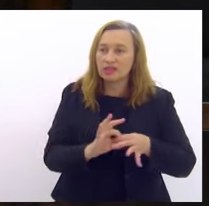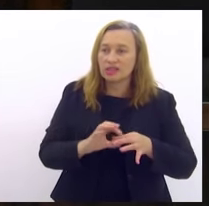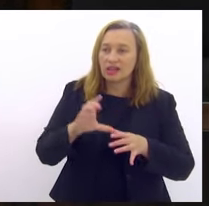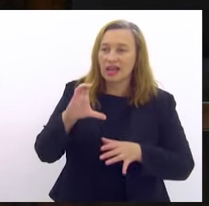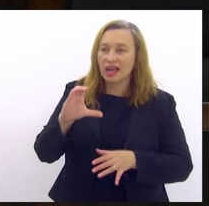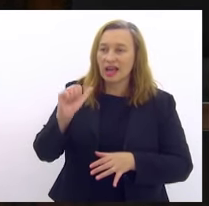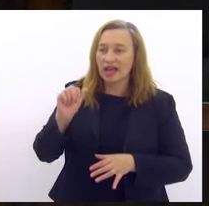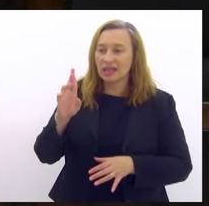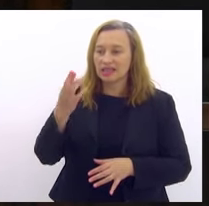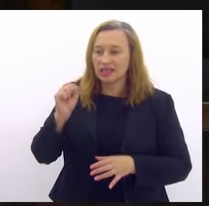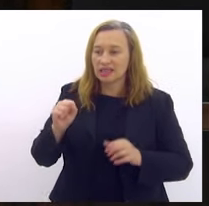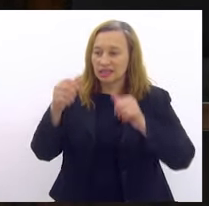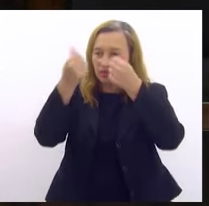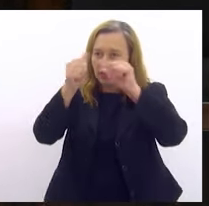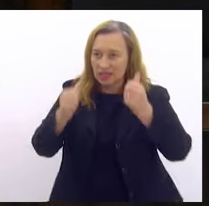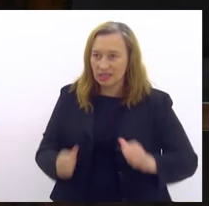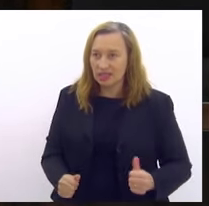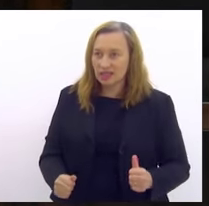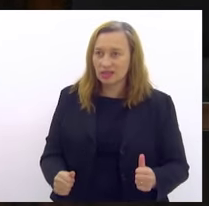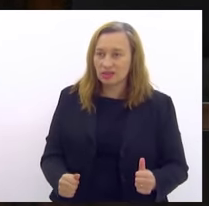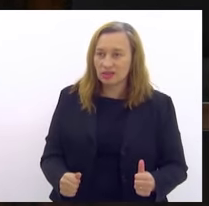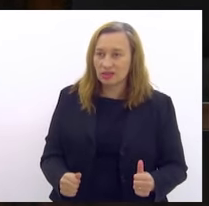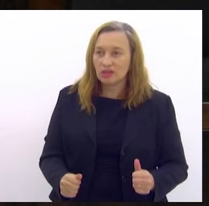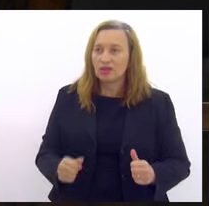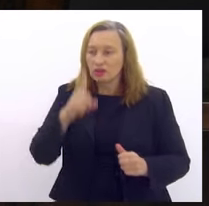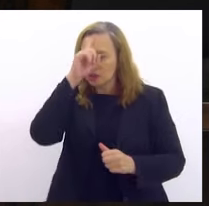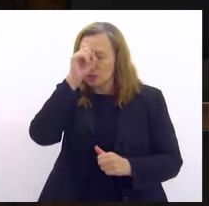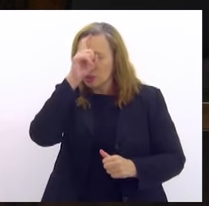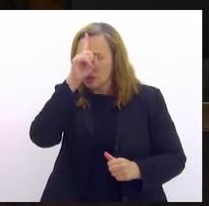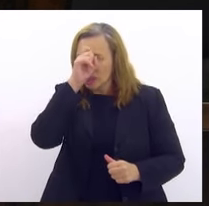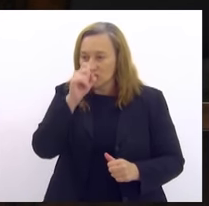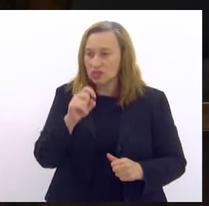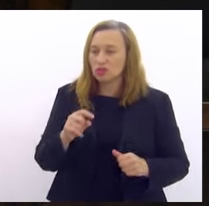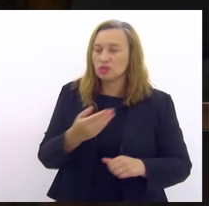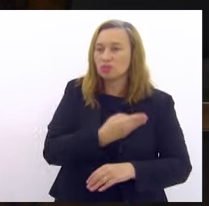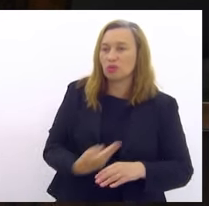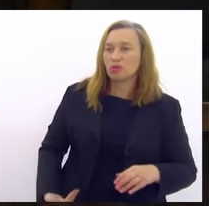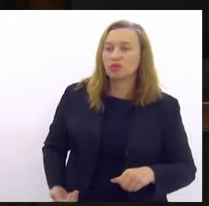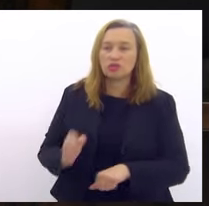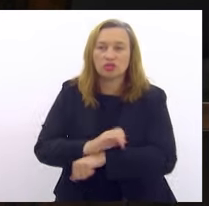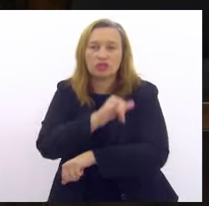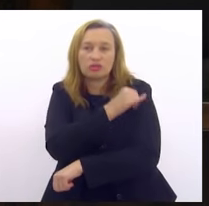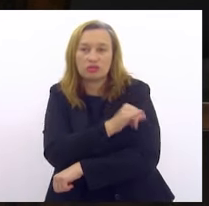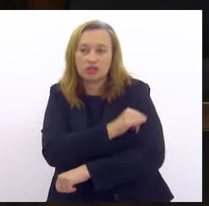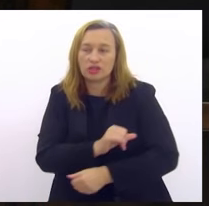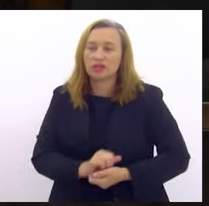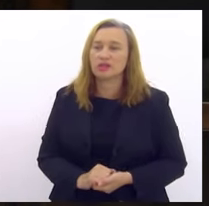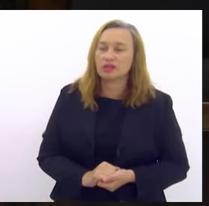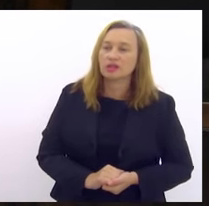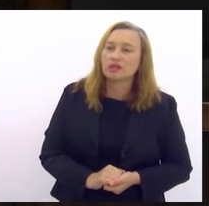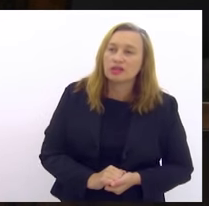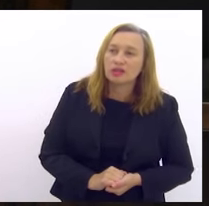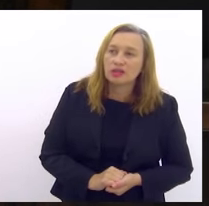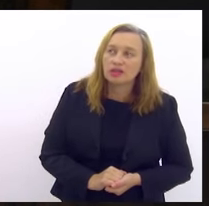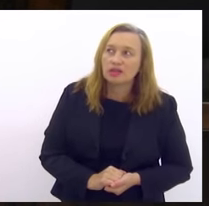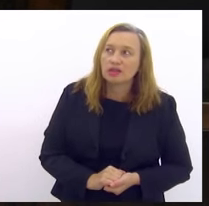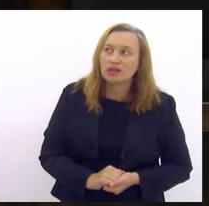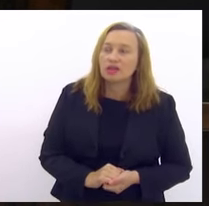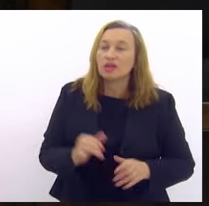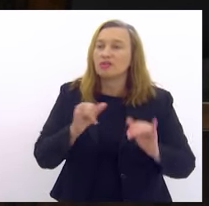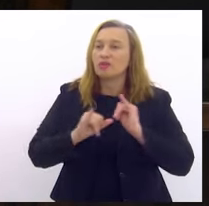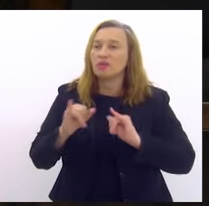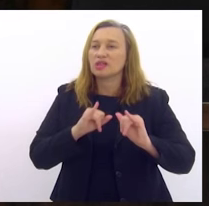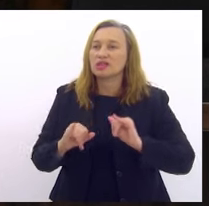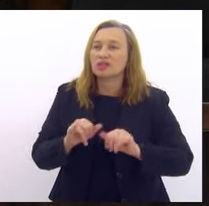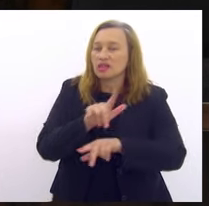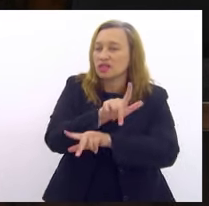de identificação de profissionais nos hospitais públicos e privados no âmbito do Estado do Rio de Janeiro, identificando e informando sobre as